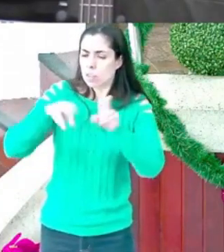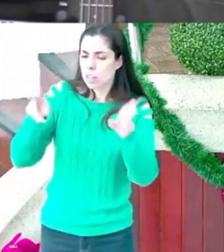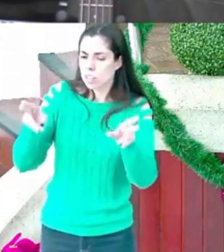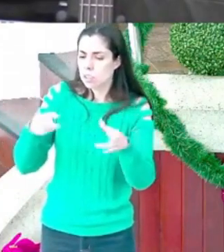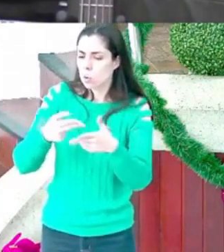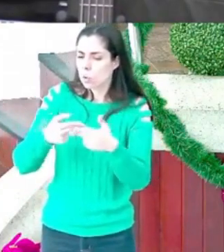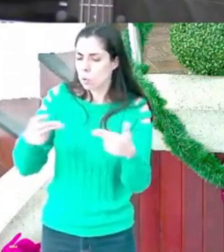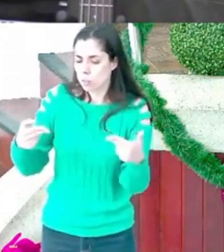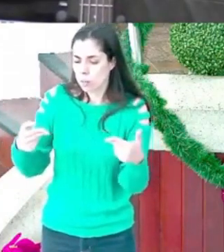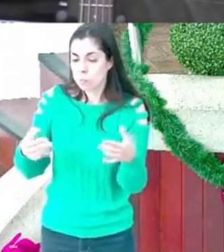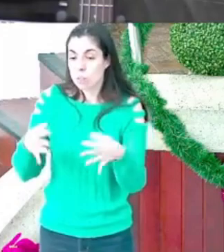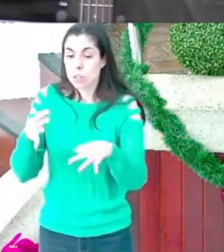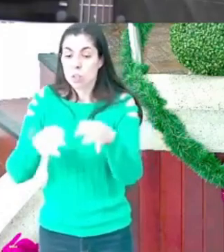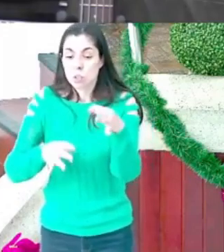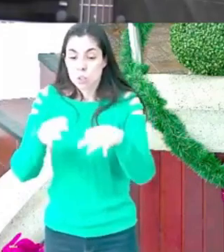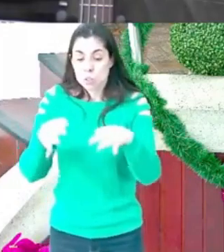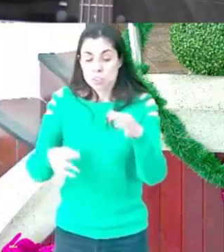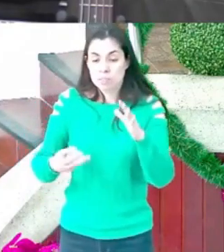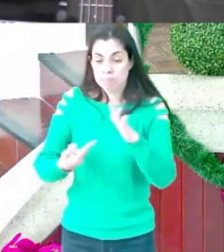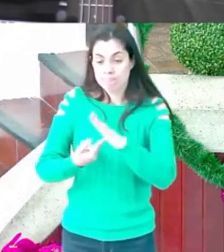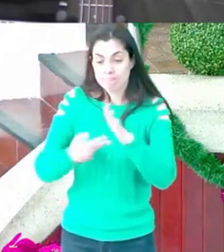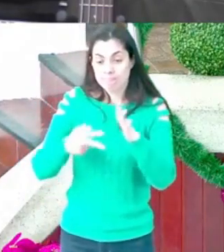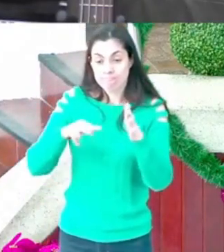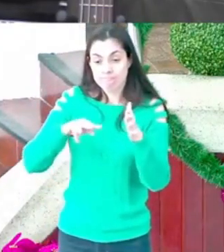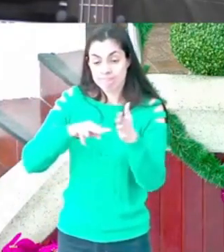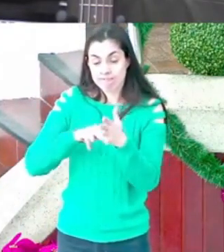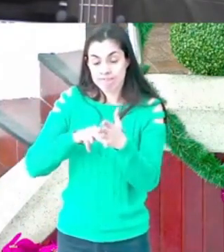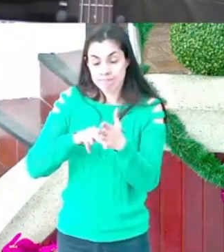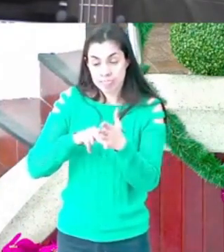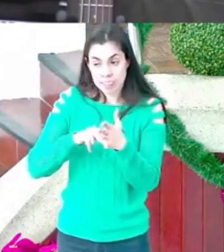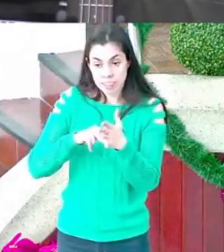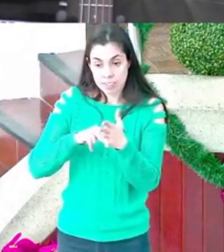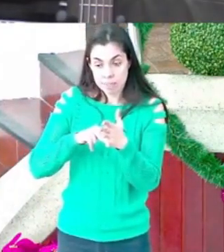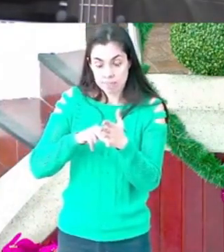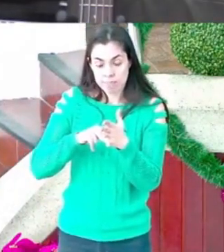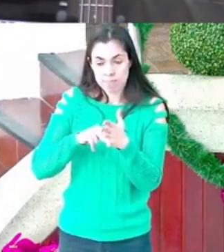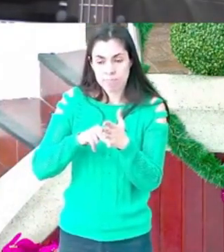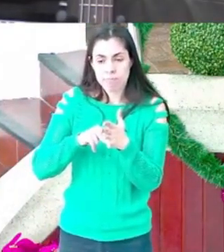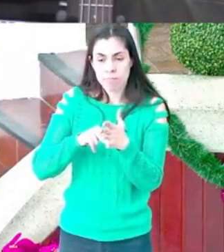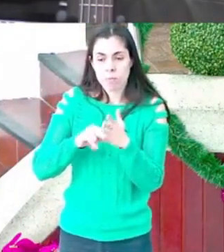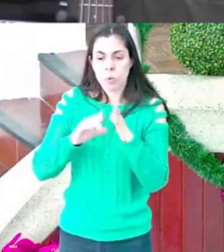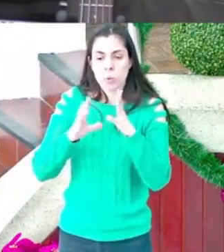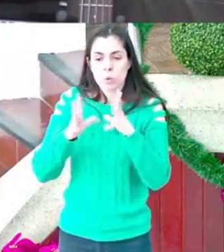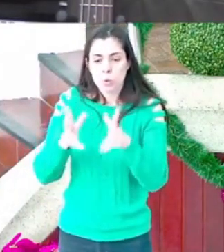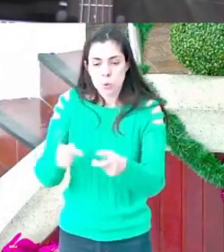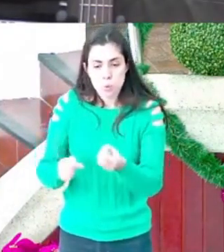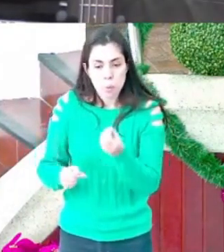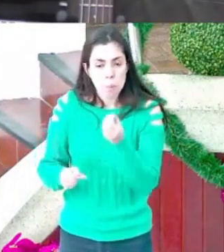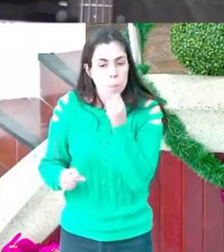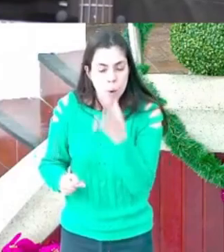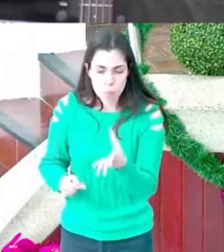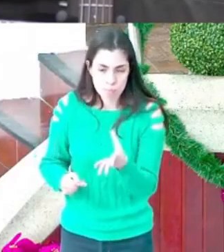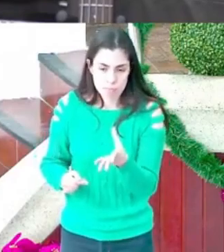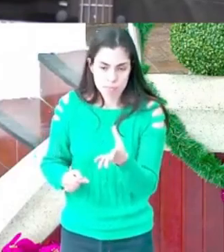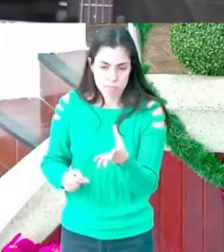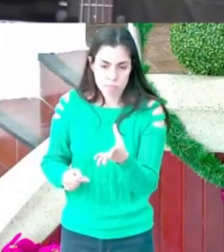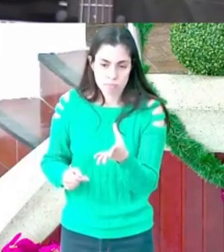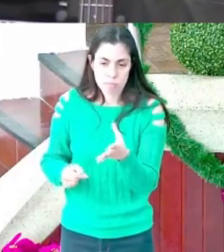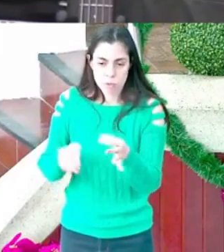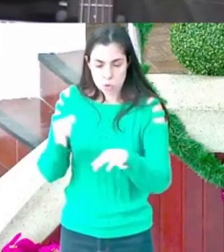correto. No Antigo Testamento, a justiça está associada tanto à aliança de Deus, essa aliança onde